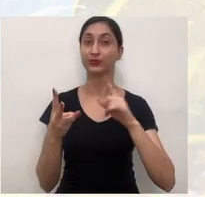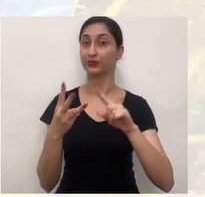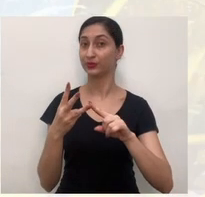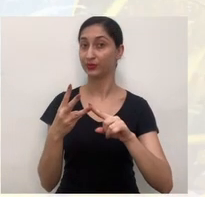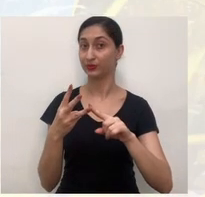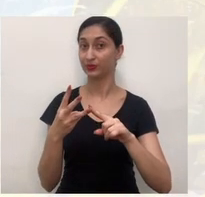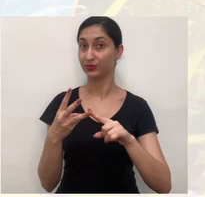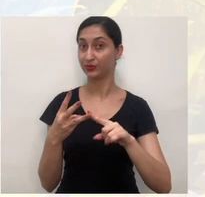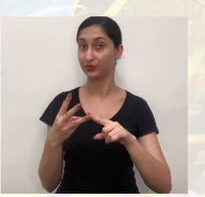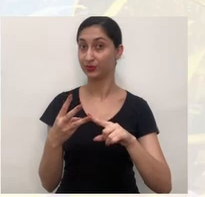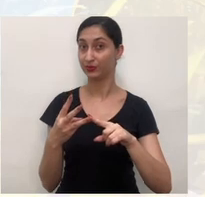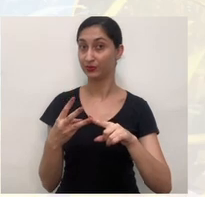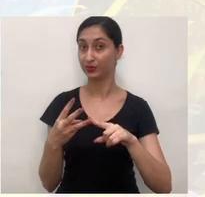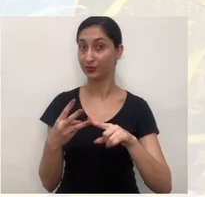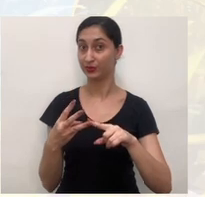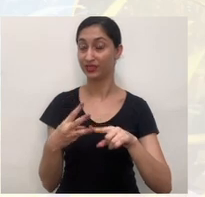o